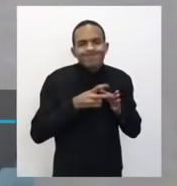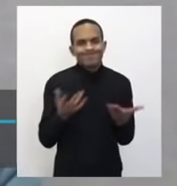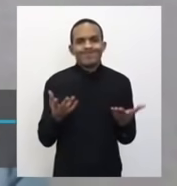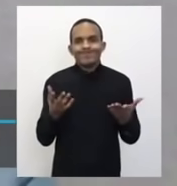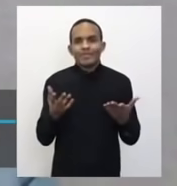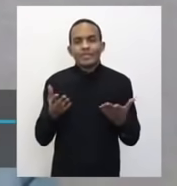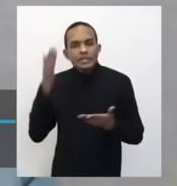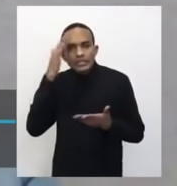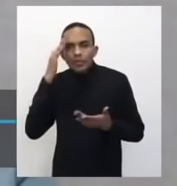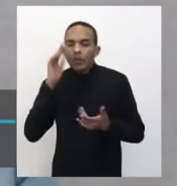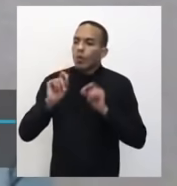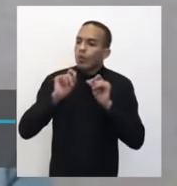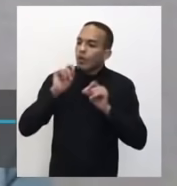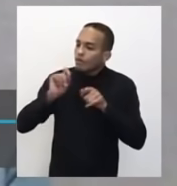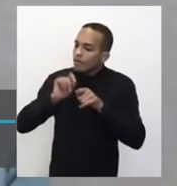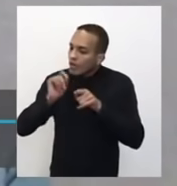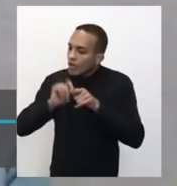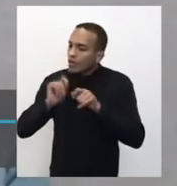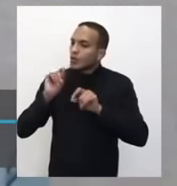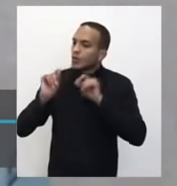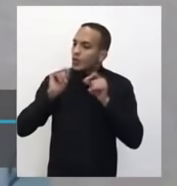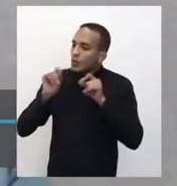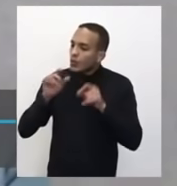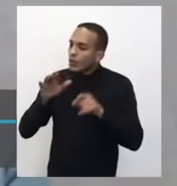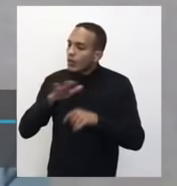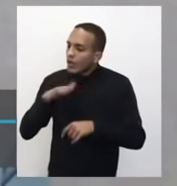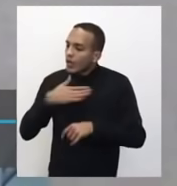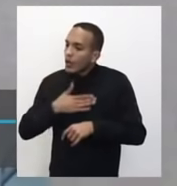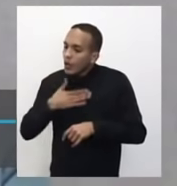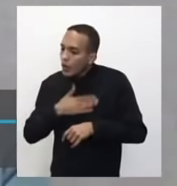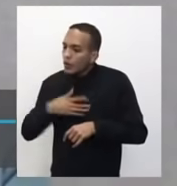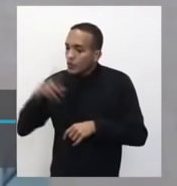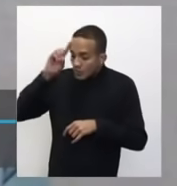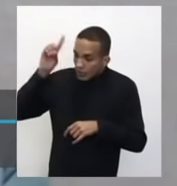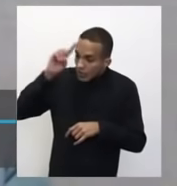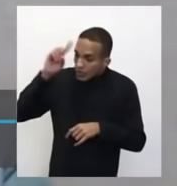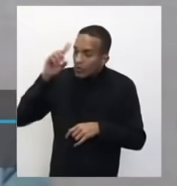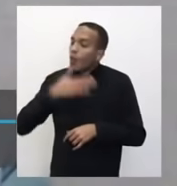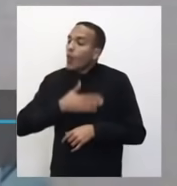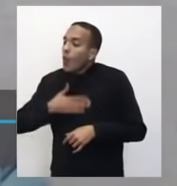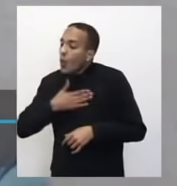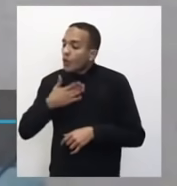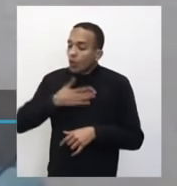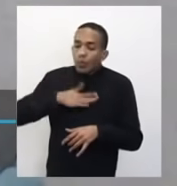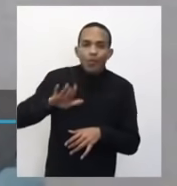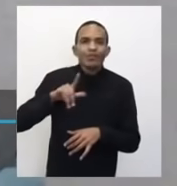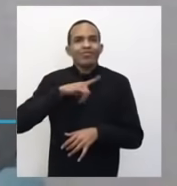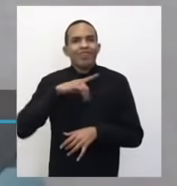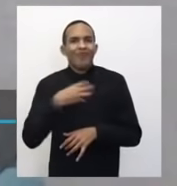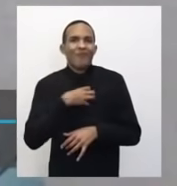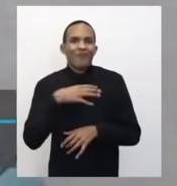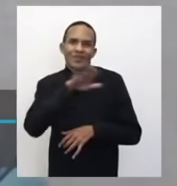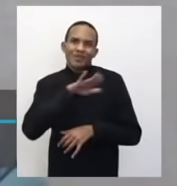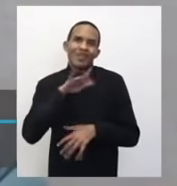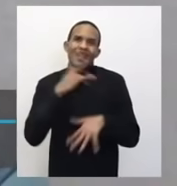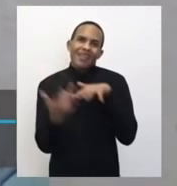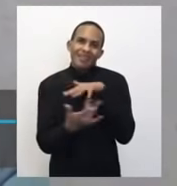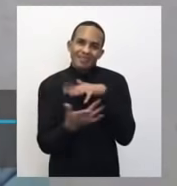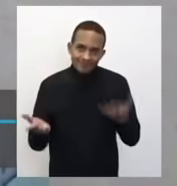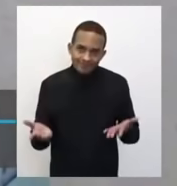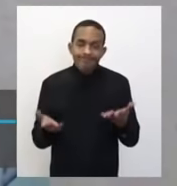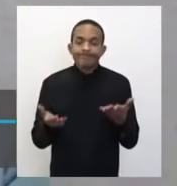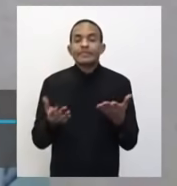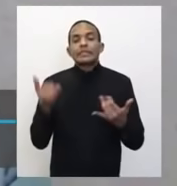eles sabem o que vocês fazem, as suas rotinas, os seus gostos. Isso é um comportamento da plataforma. E com